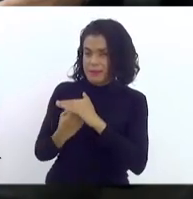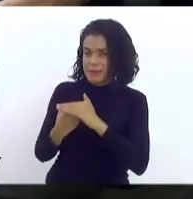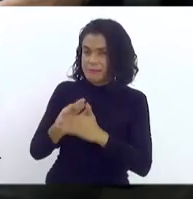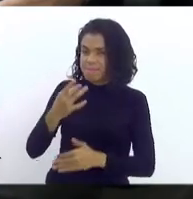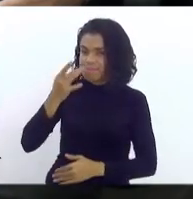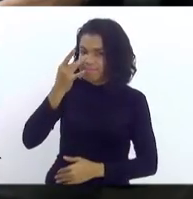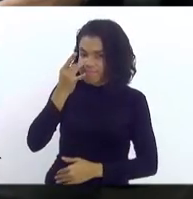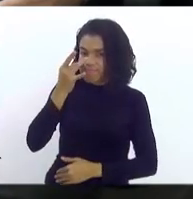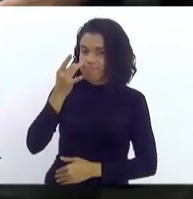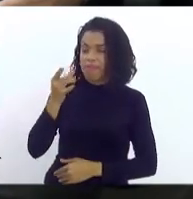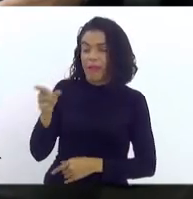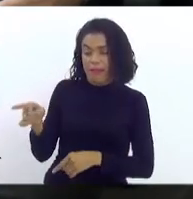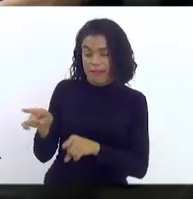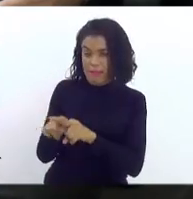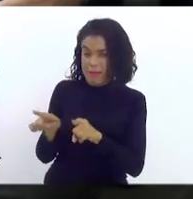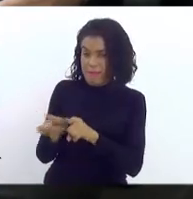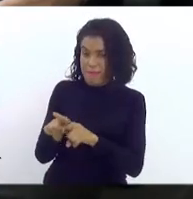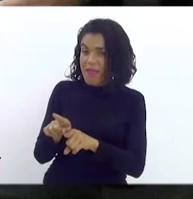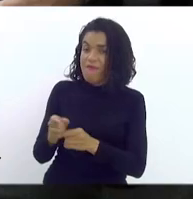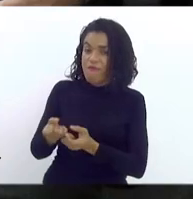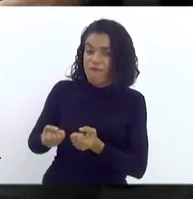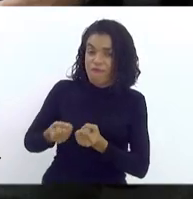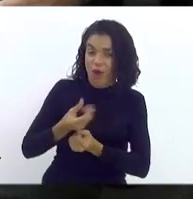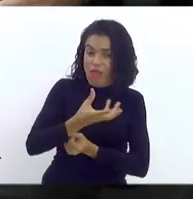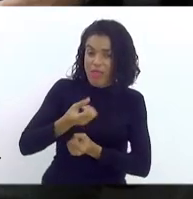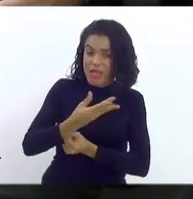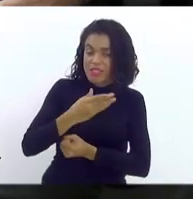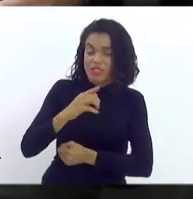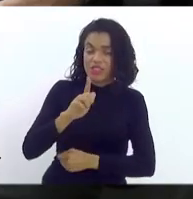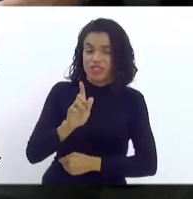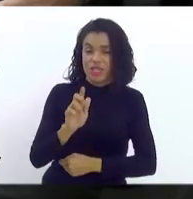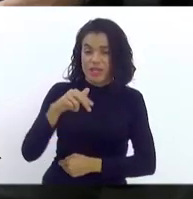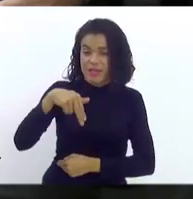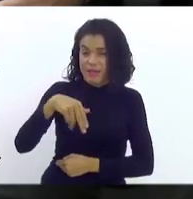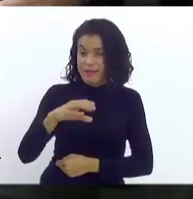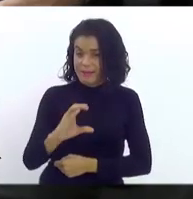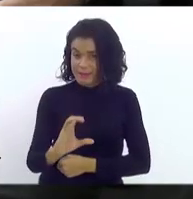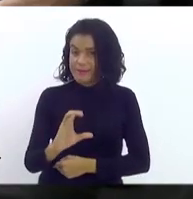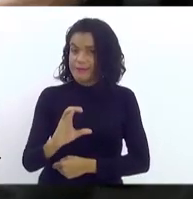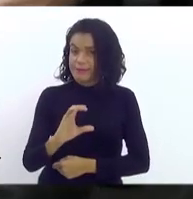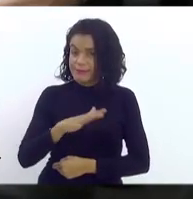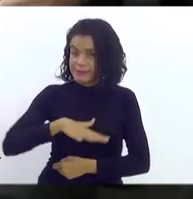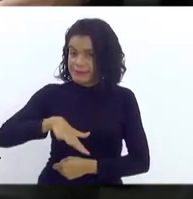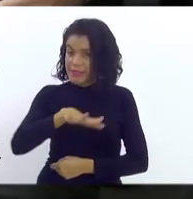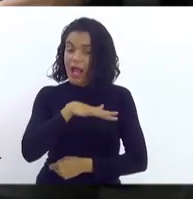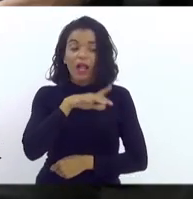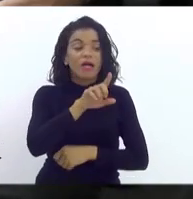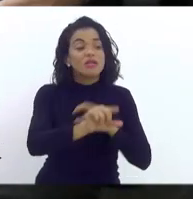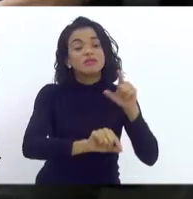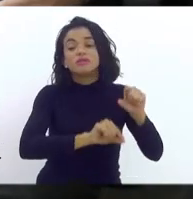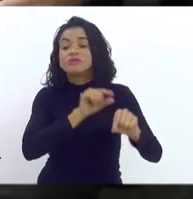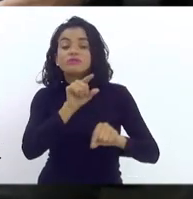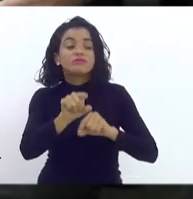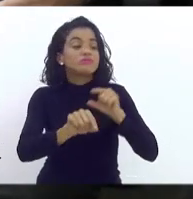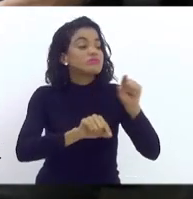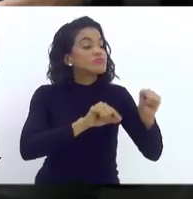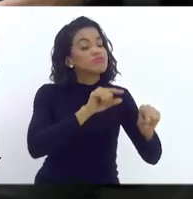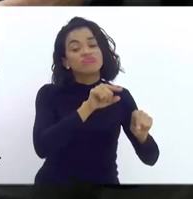porque ela está fornecendo o GNC na região e ela escolhe ali para quem ela vai